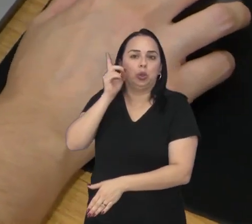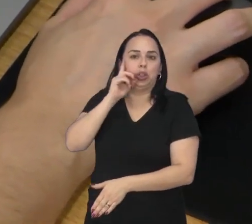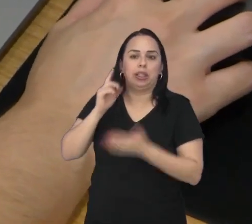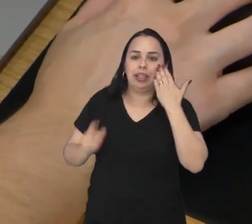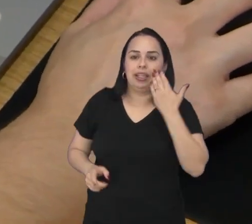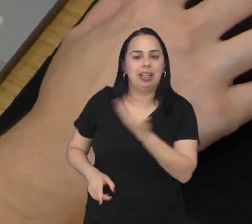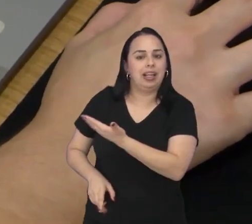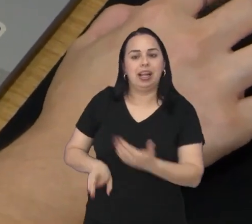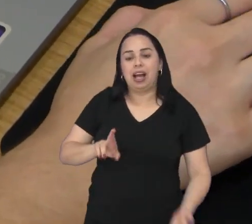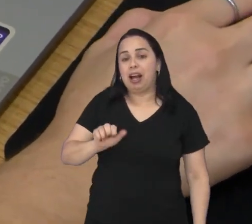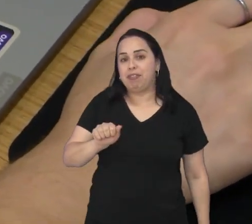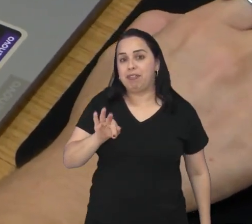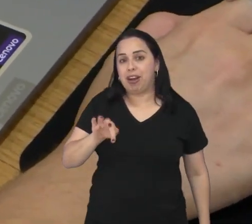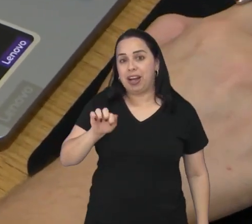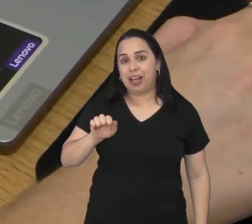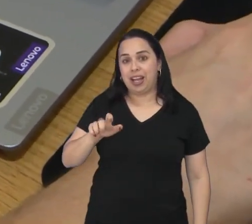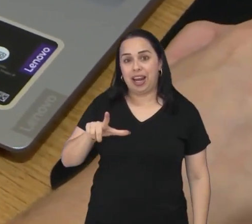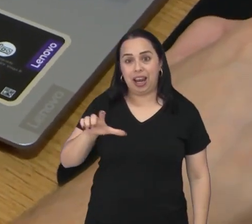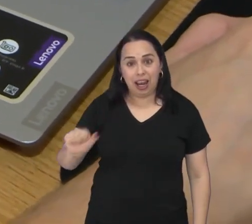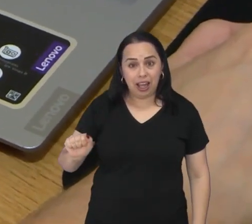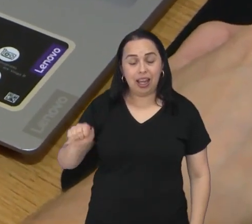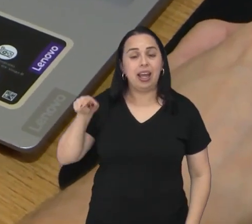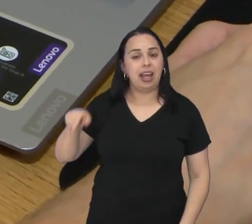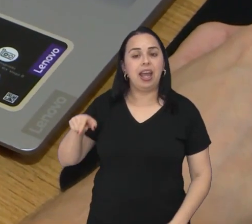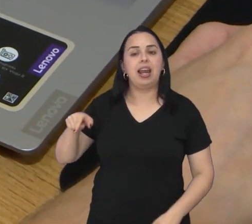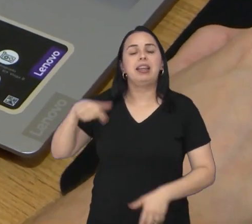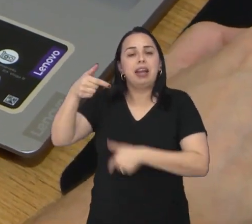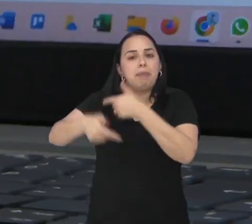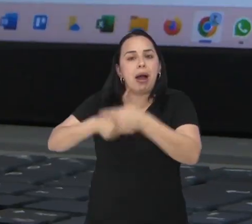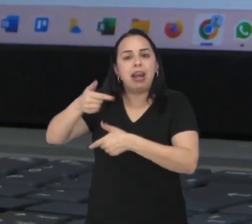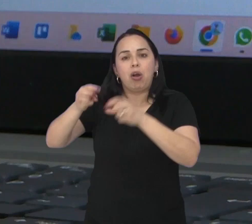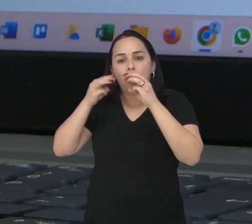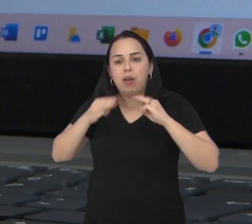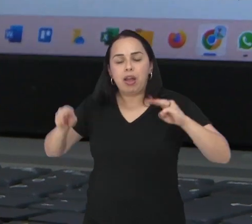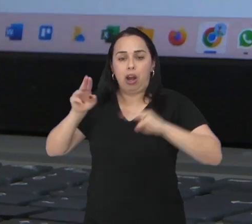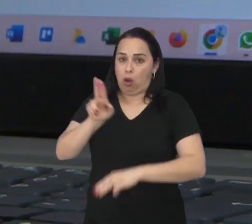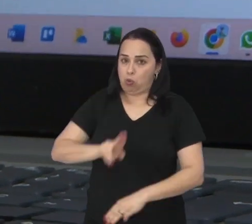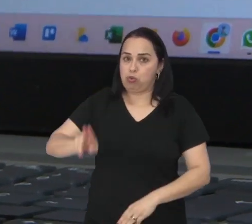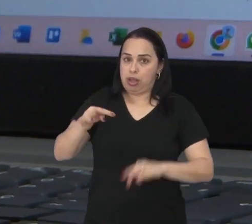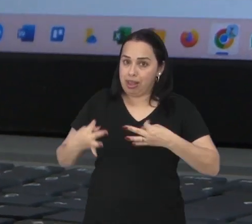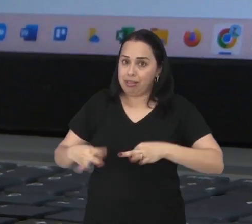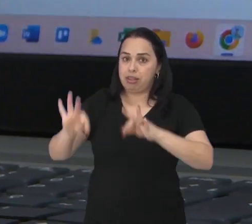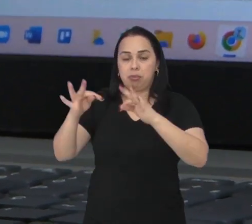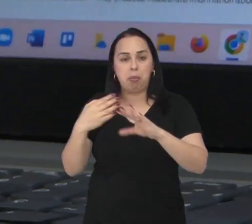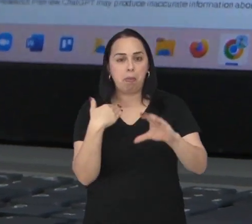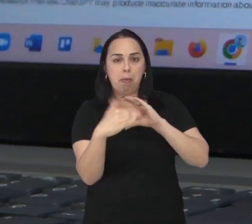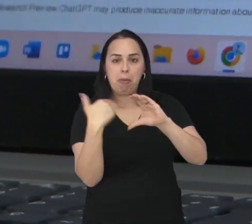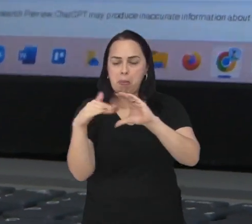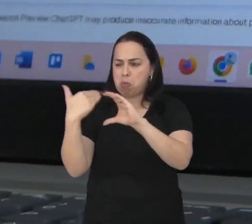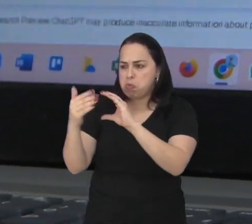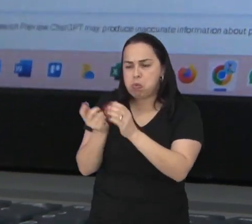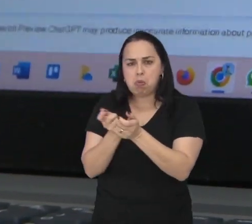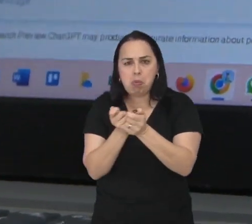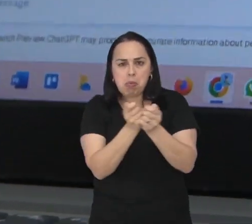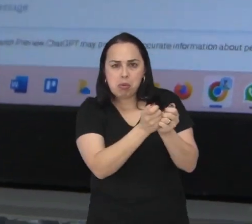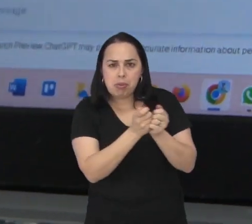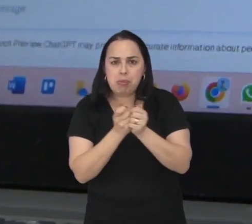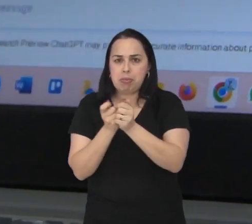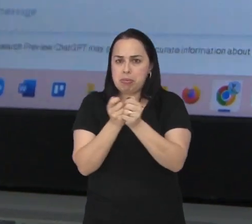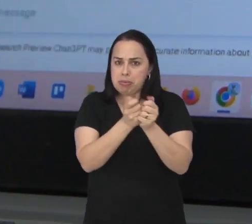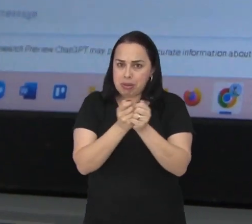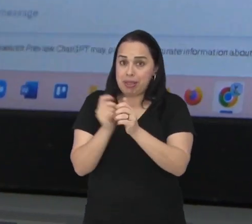rotina da Rafaela. Durante o expediente, a profissional do marketing utiliza a tecnologia para conversar com clientes